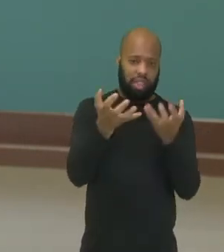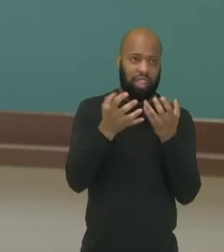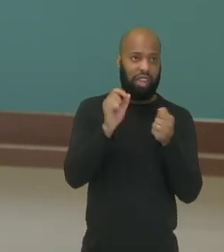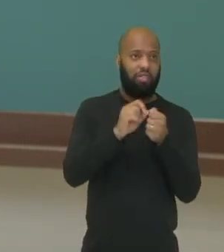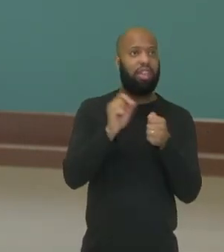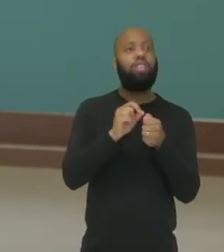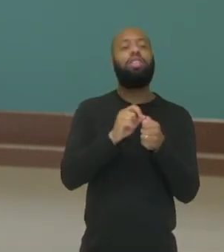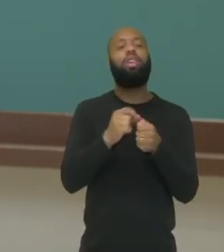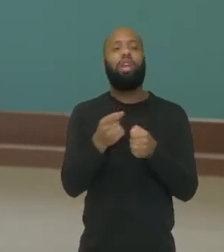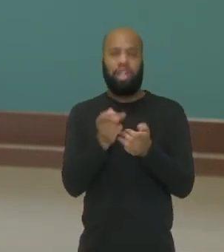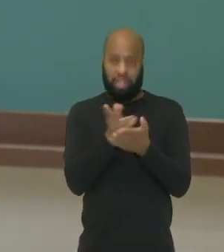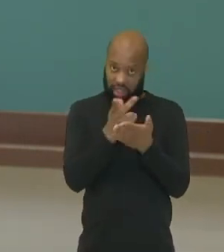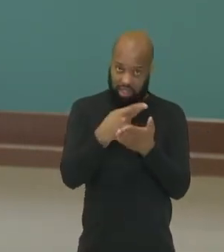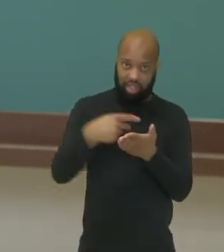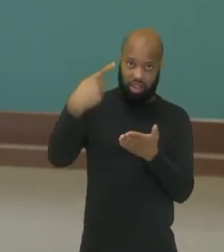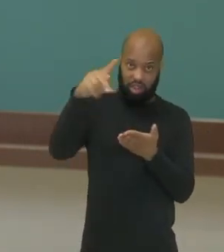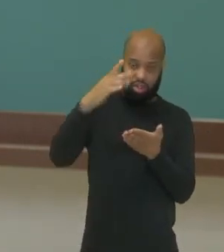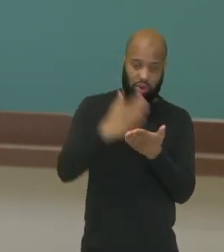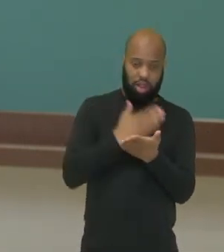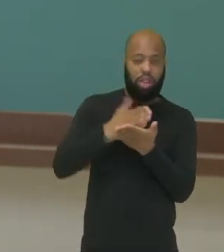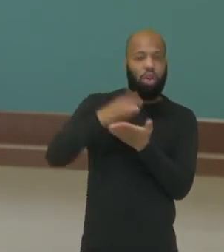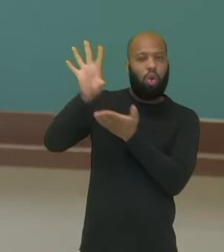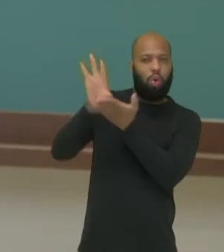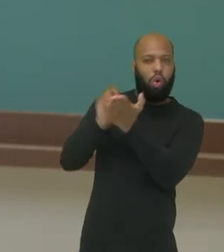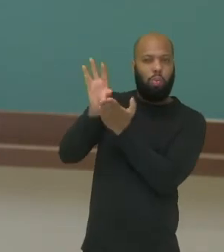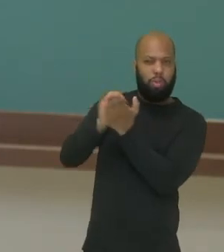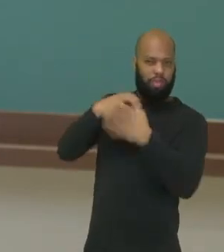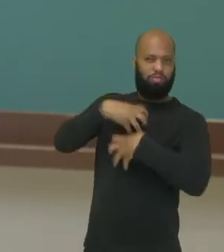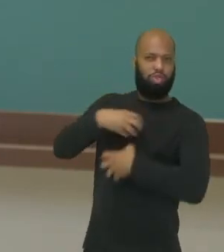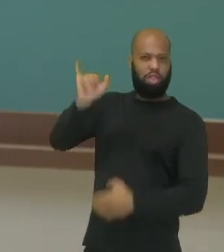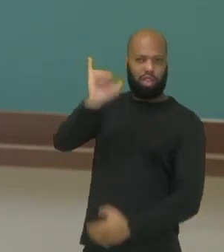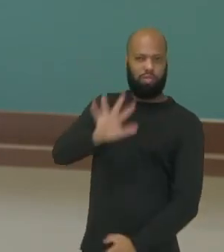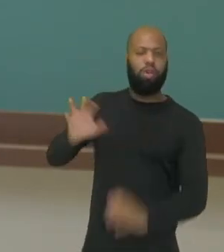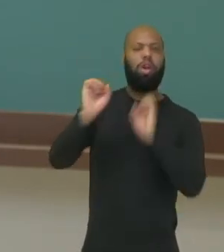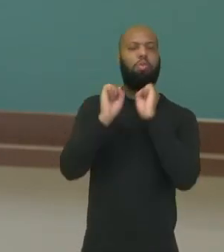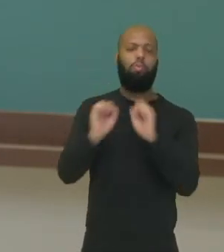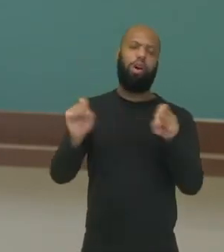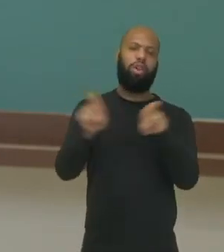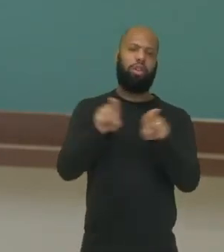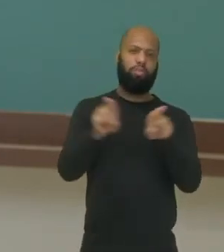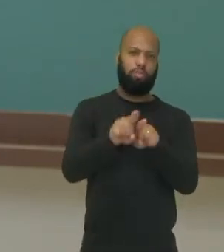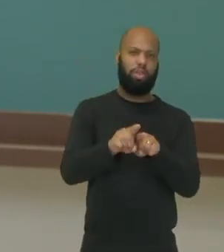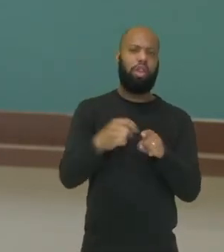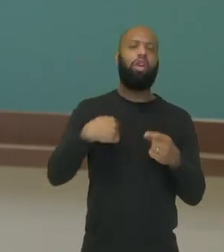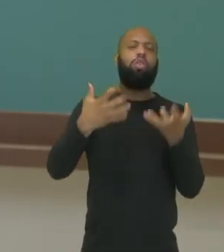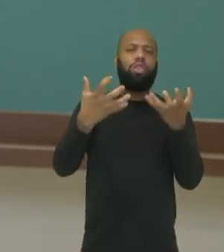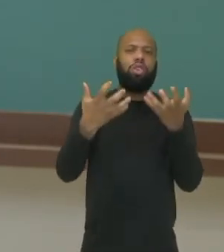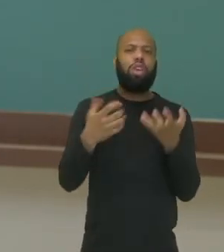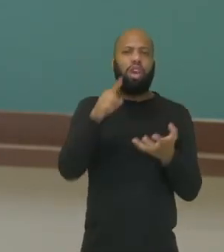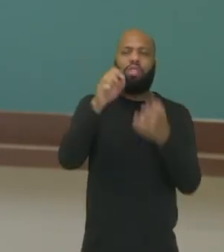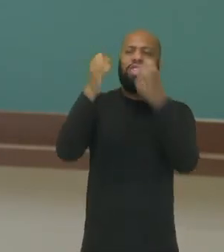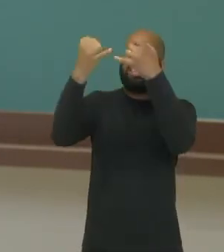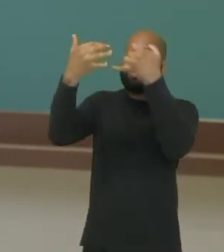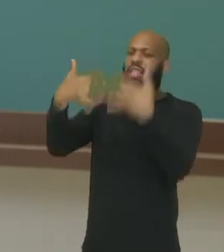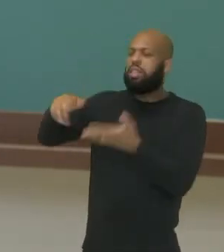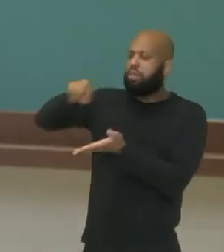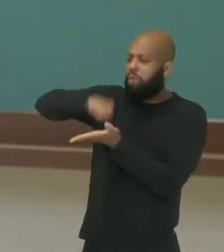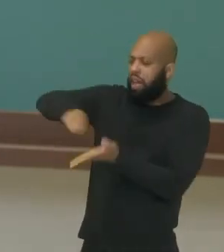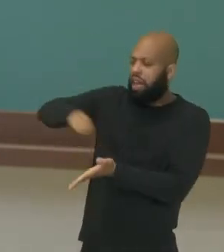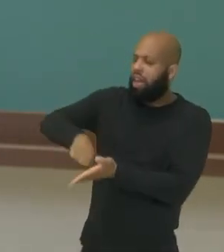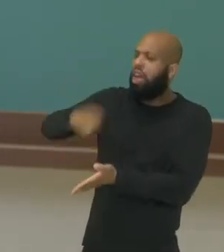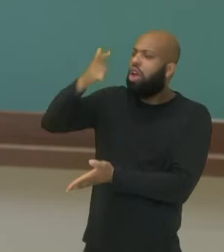ilustração no teu caderno, de acordo com essa imagem, você pode fazer. Eu quero que você descreva o que você